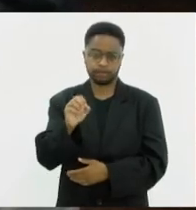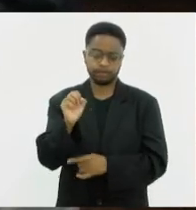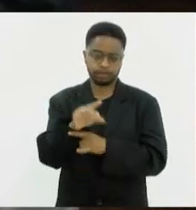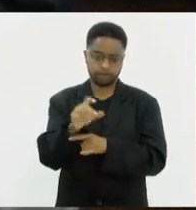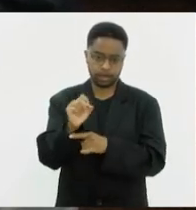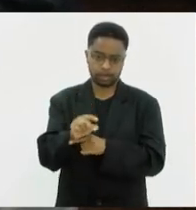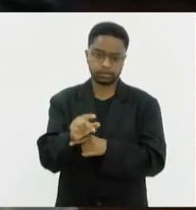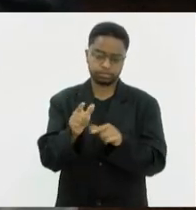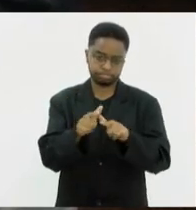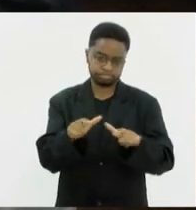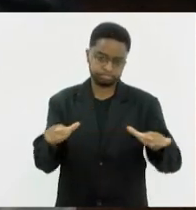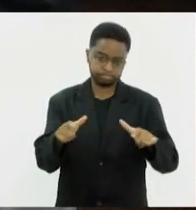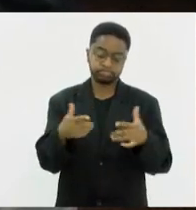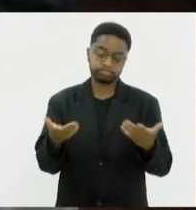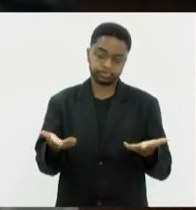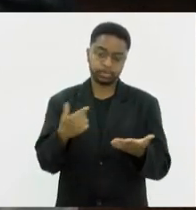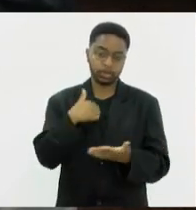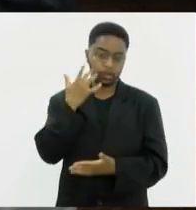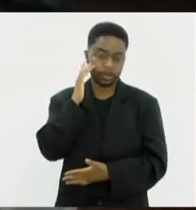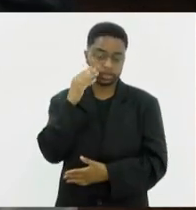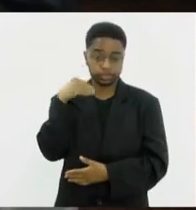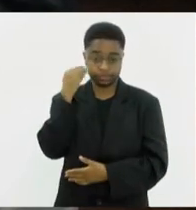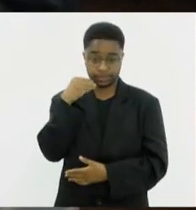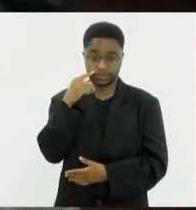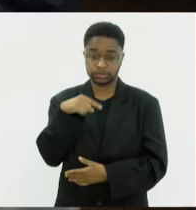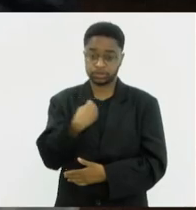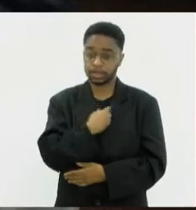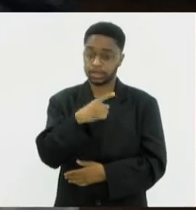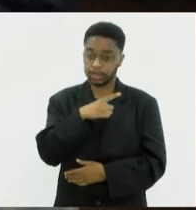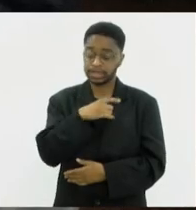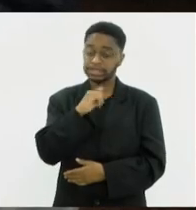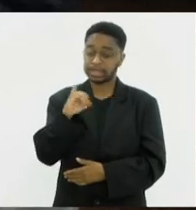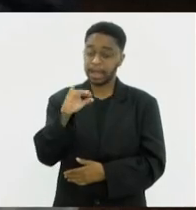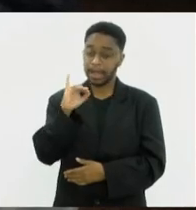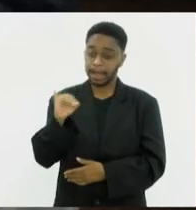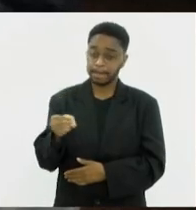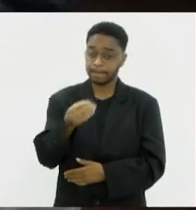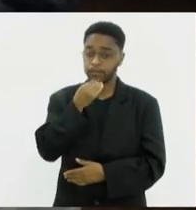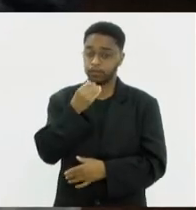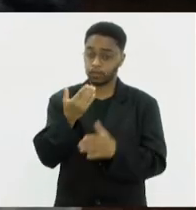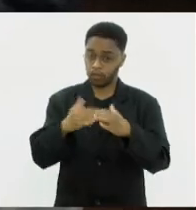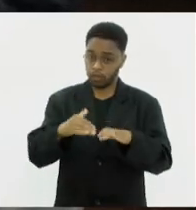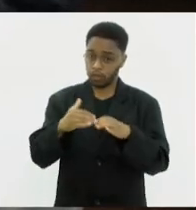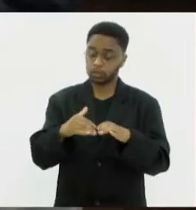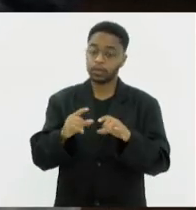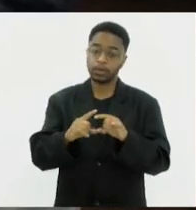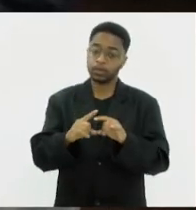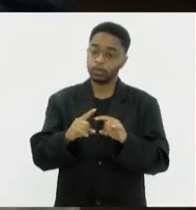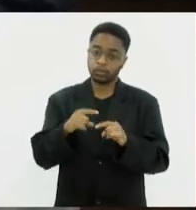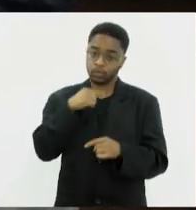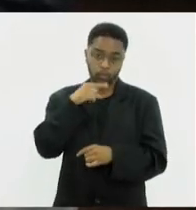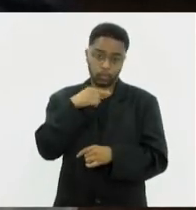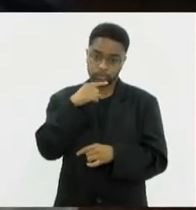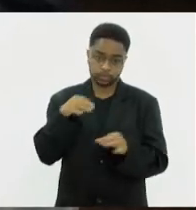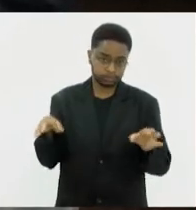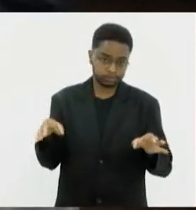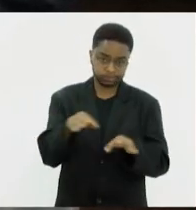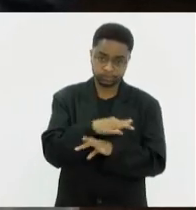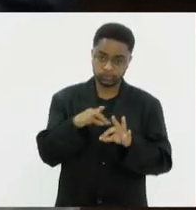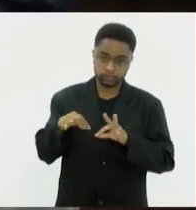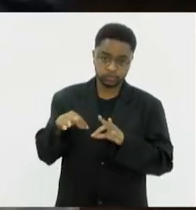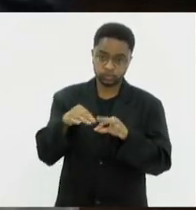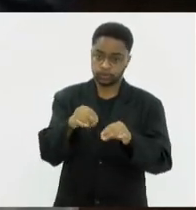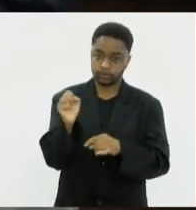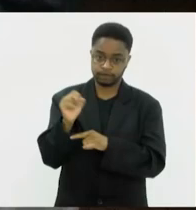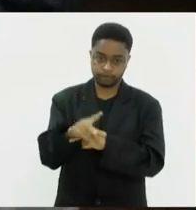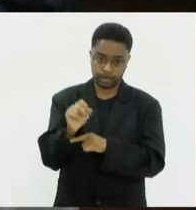com a experiência que a gente tem em concurso, que se for aproveitar esse concurso, ainda assim não vai completar todas as vagas da